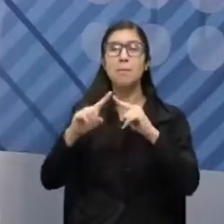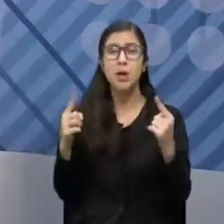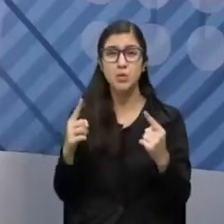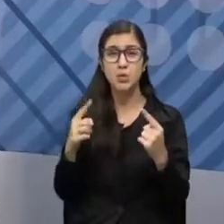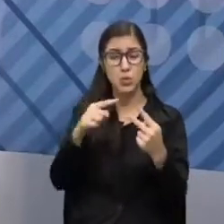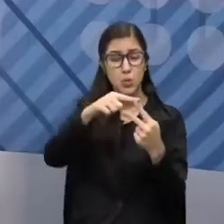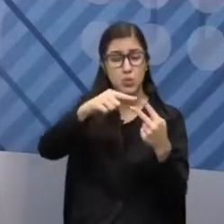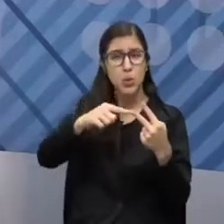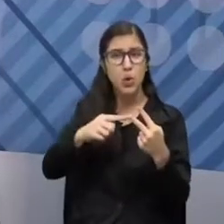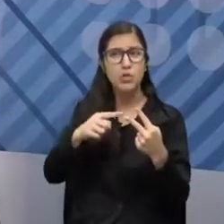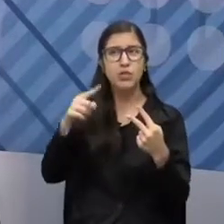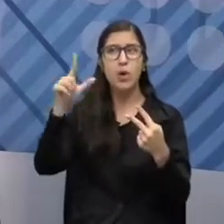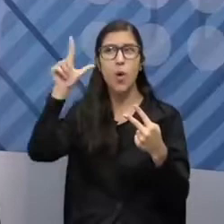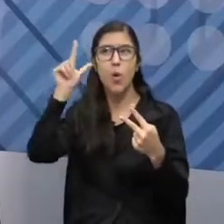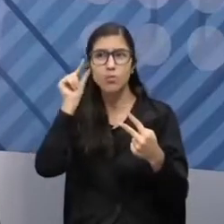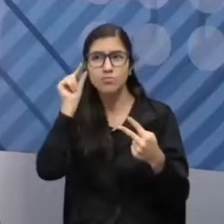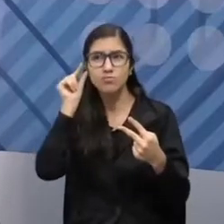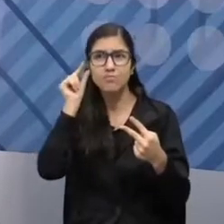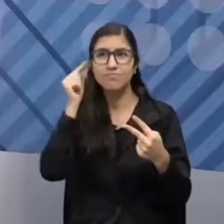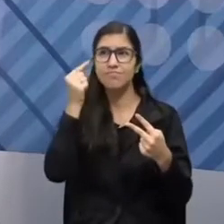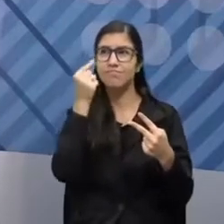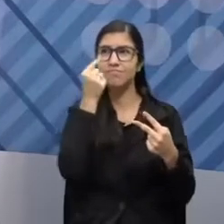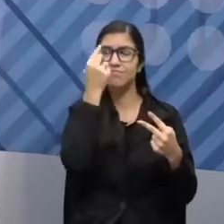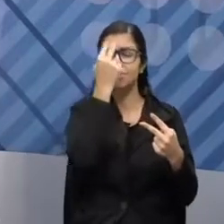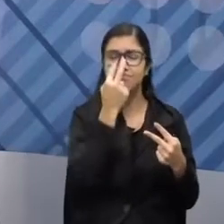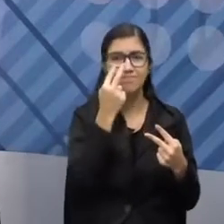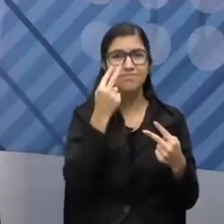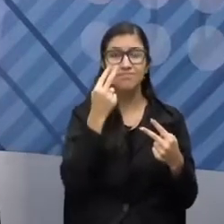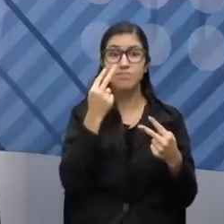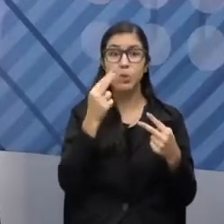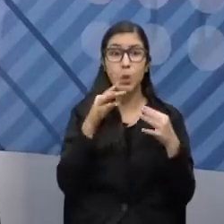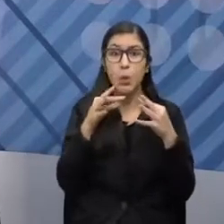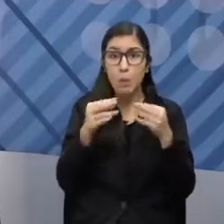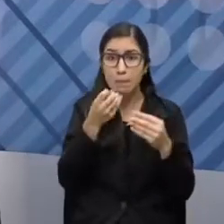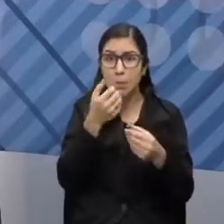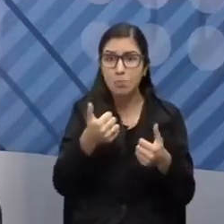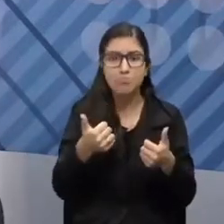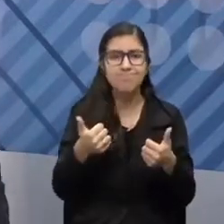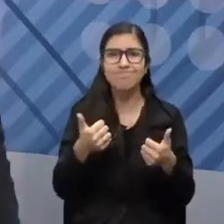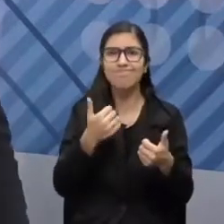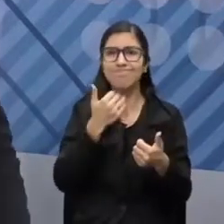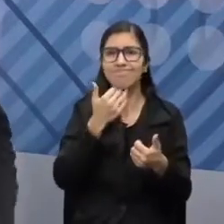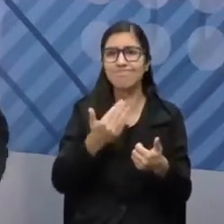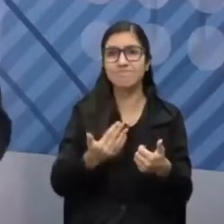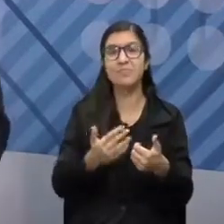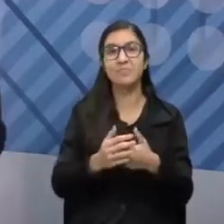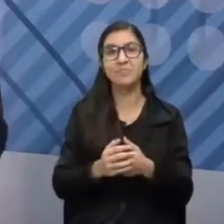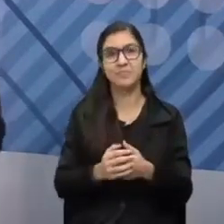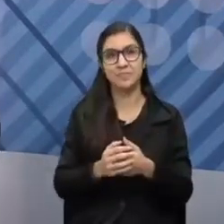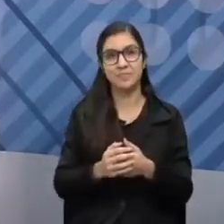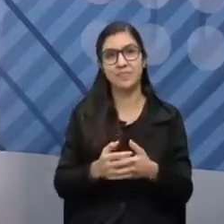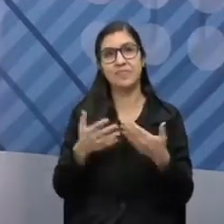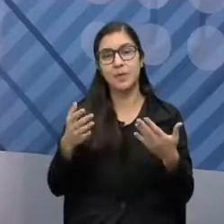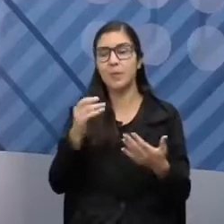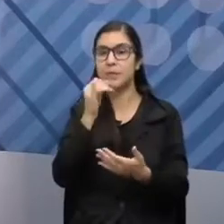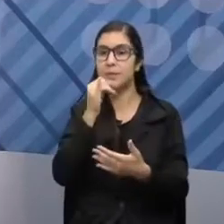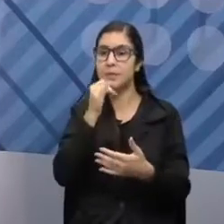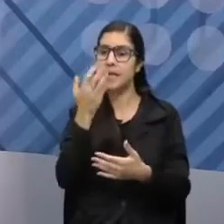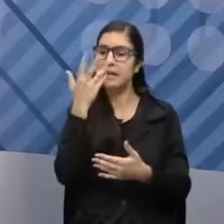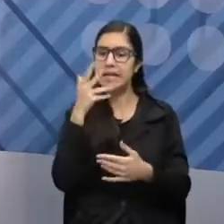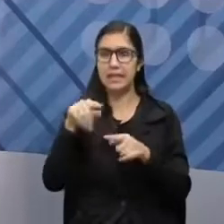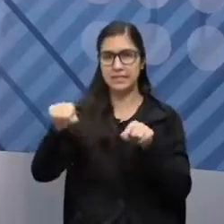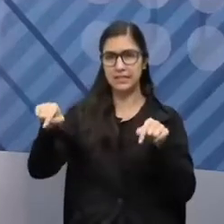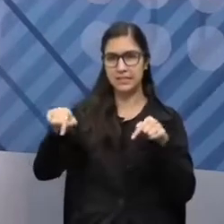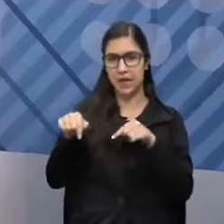sentidos estão de forma concomitante, eles não agem na sua integridade, certo? Então, vocês imaginem que ter uma criança em sala de